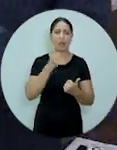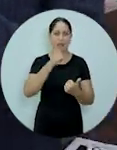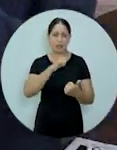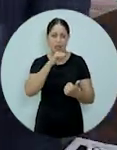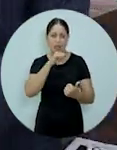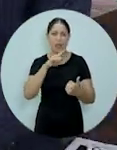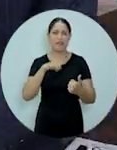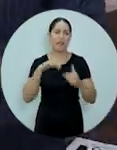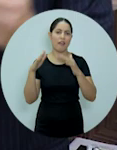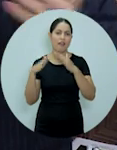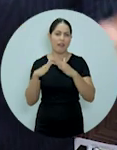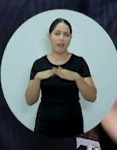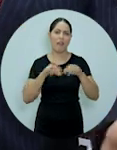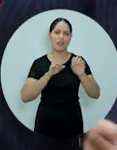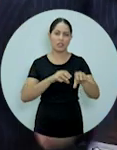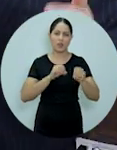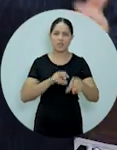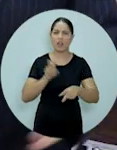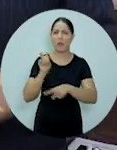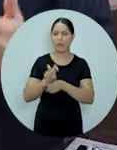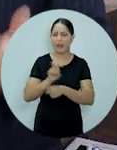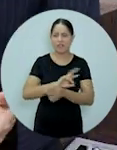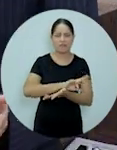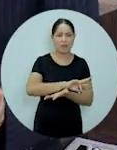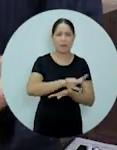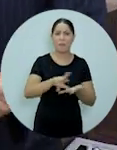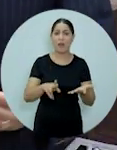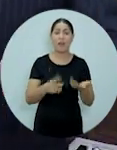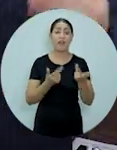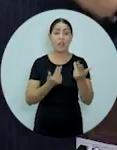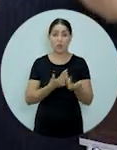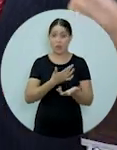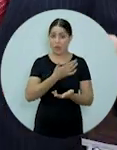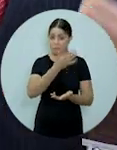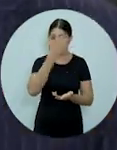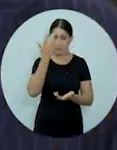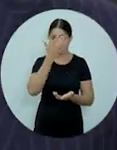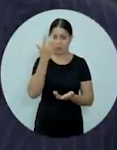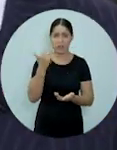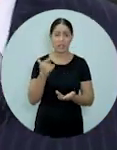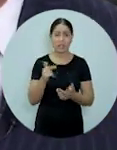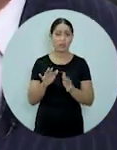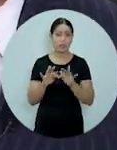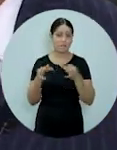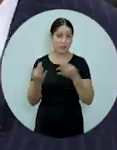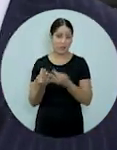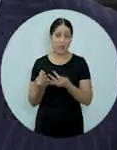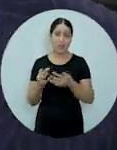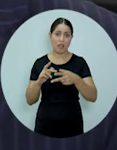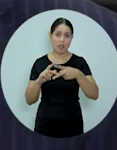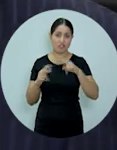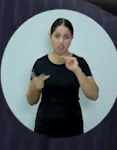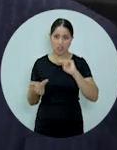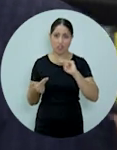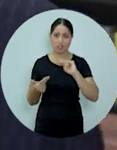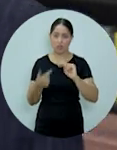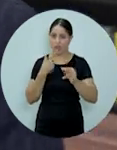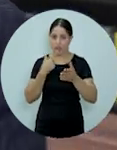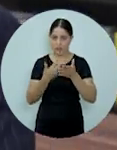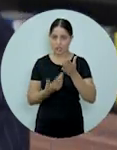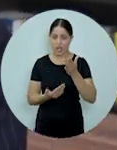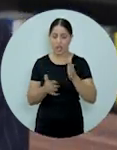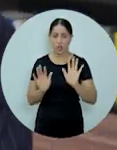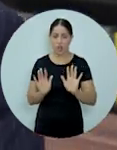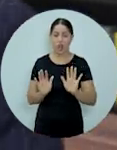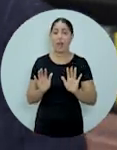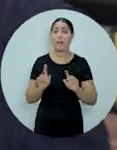para aquela criança, casa, educação, creche, etc. A mesma coisa, a pessoa que não tem uma família de sangue, que não tem